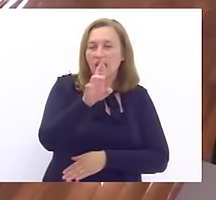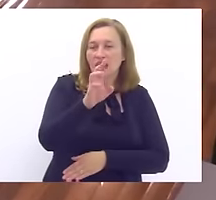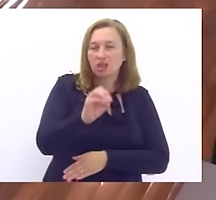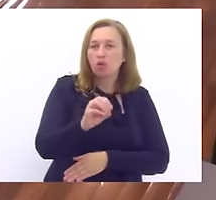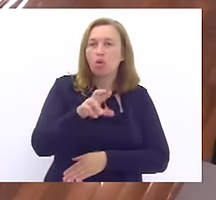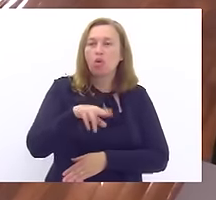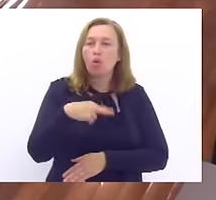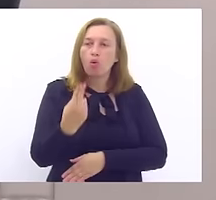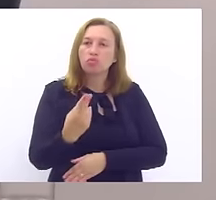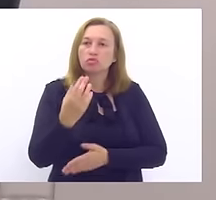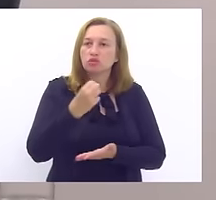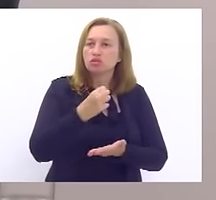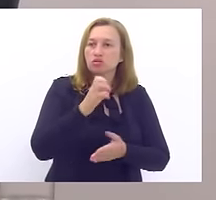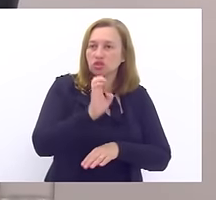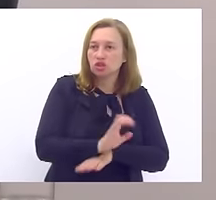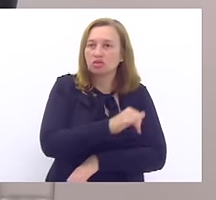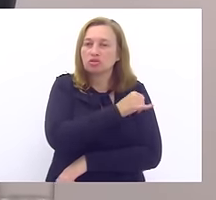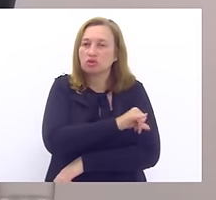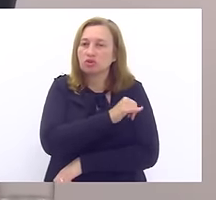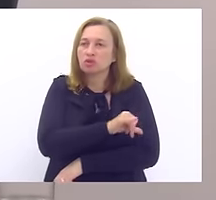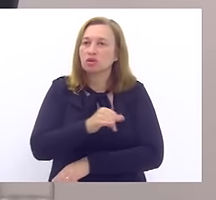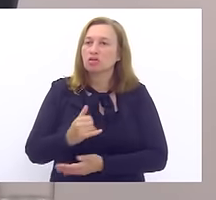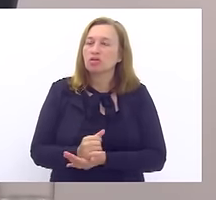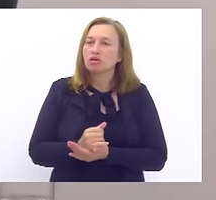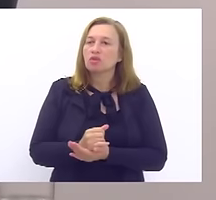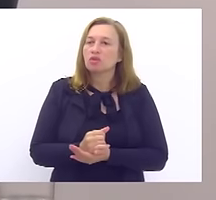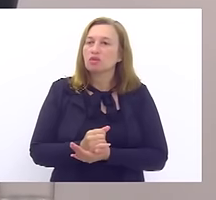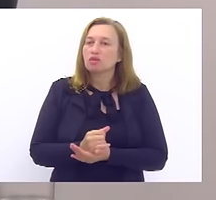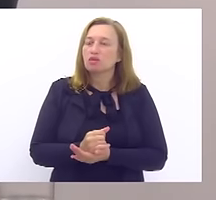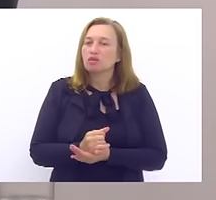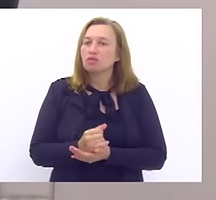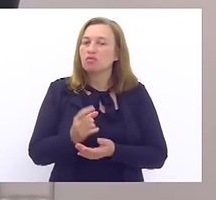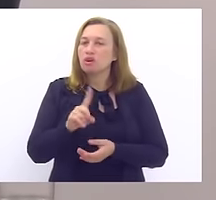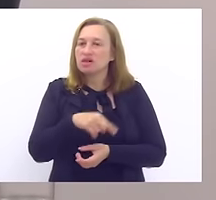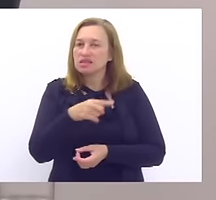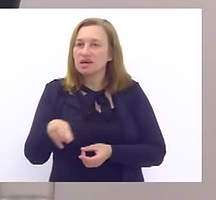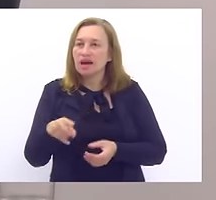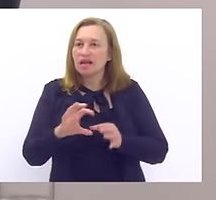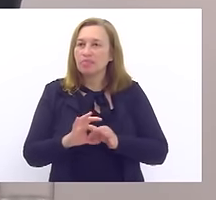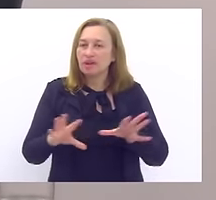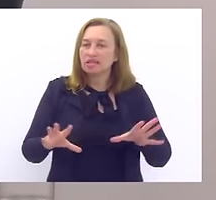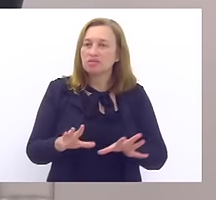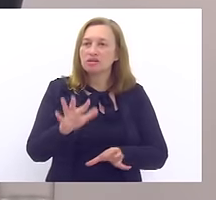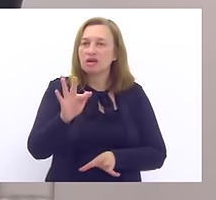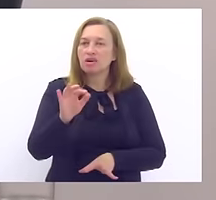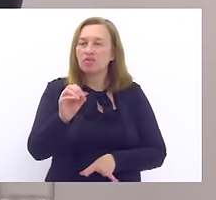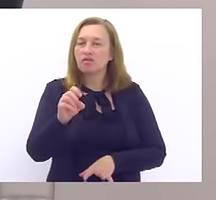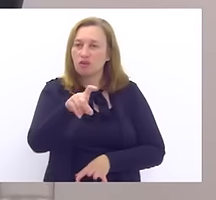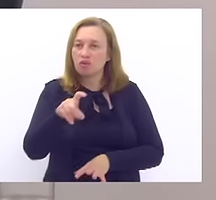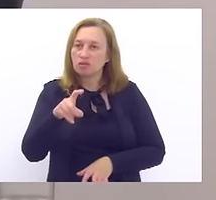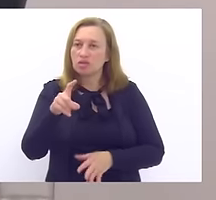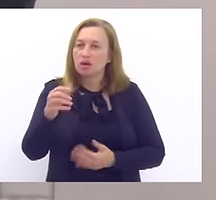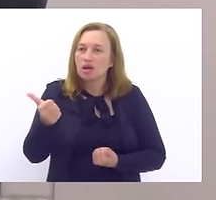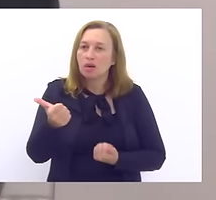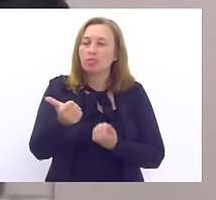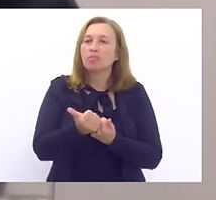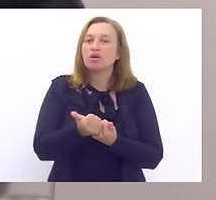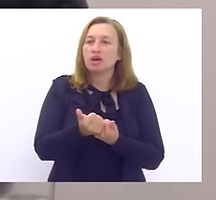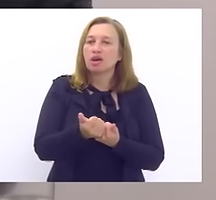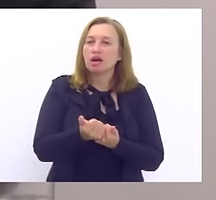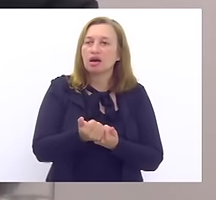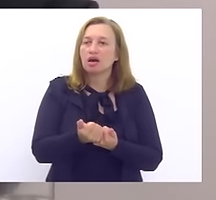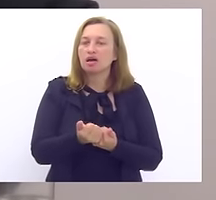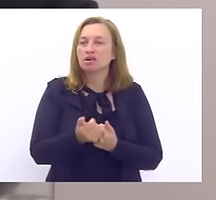do Rio de Janeiro eu vou catar solicitação do Senhor vou suspender deliberação se a Focus colaborar nos nossas questionamentos